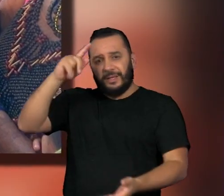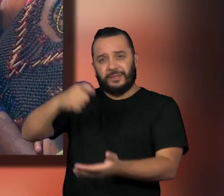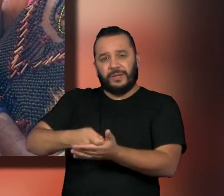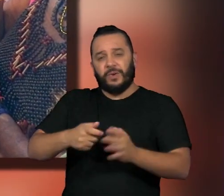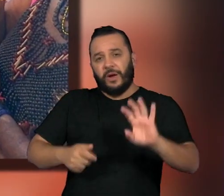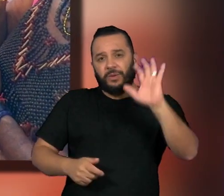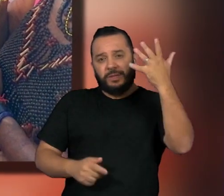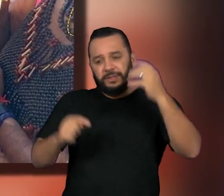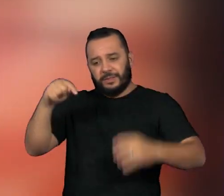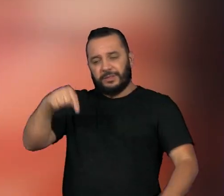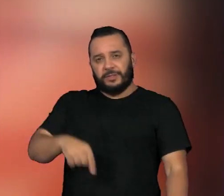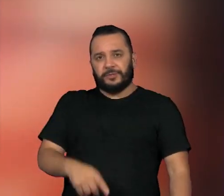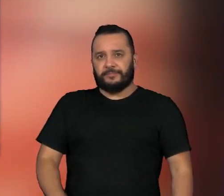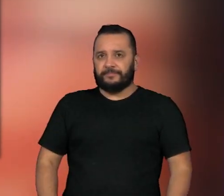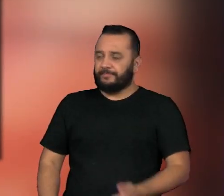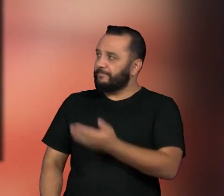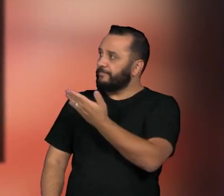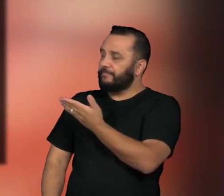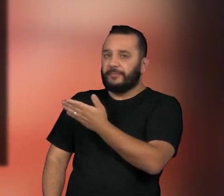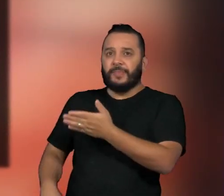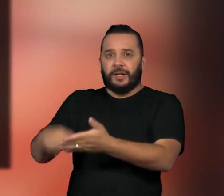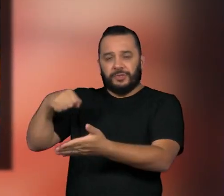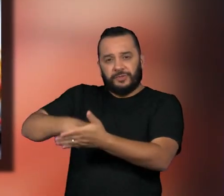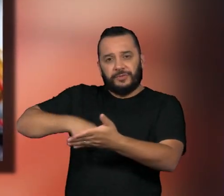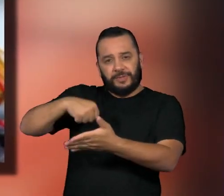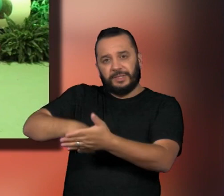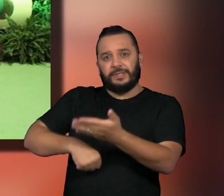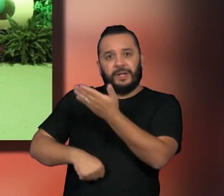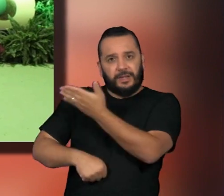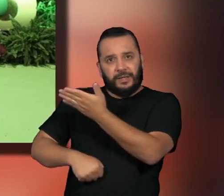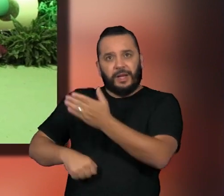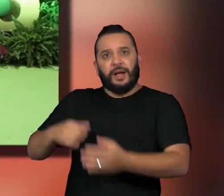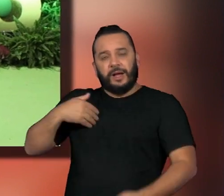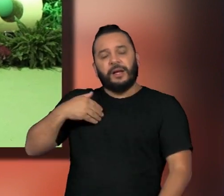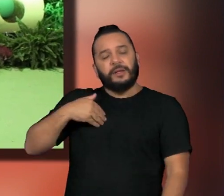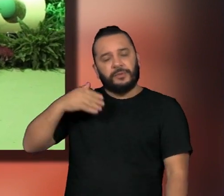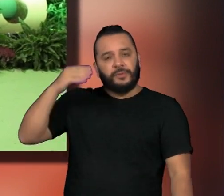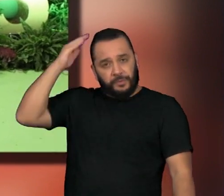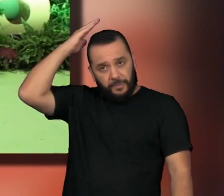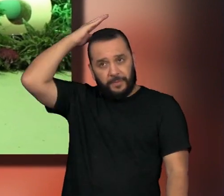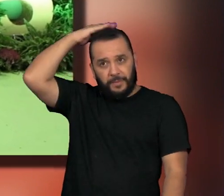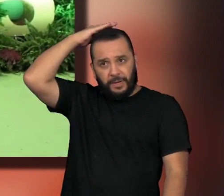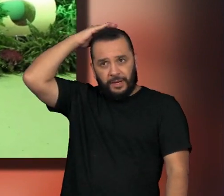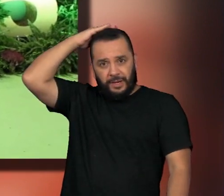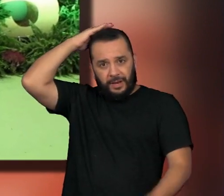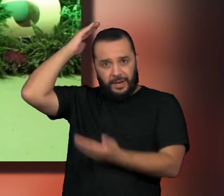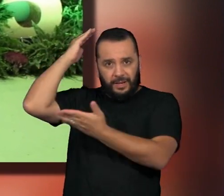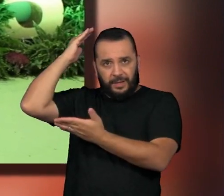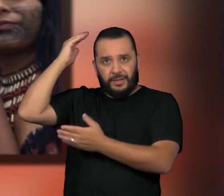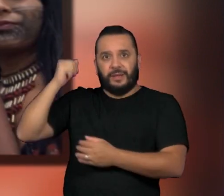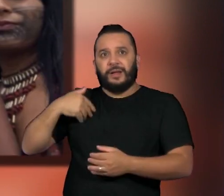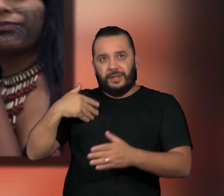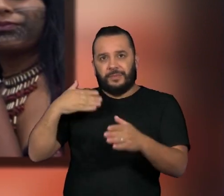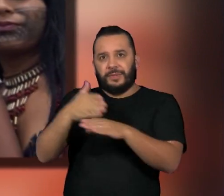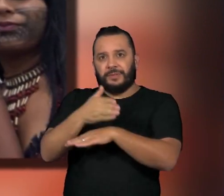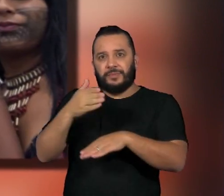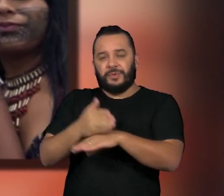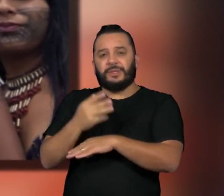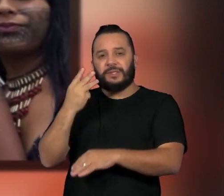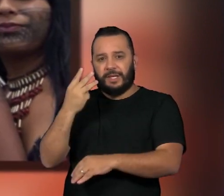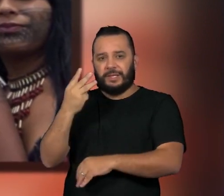A ativista socioambiental paraense Val Munduruku participou das últimas 3 conferências e